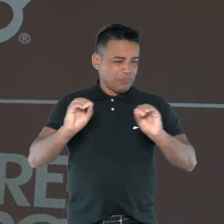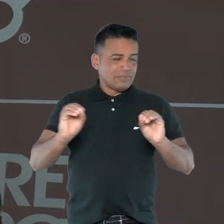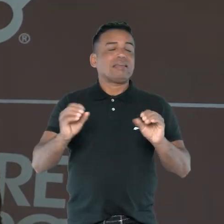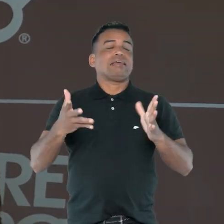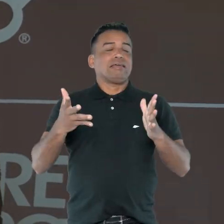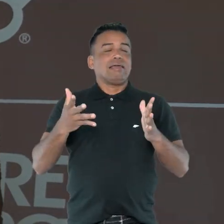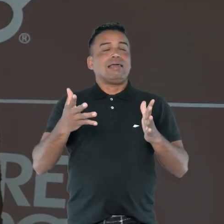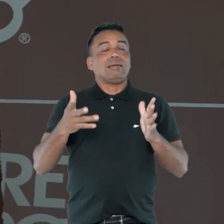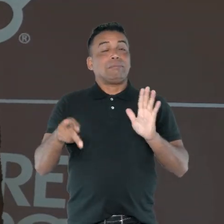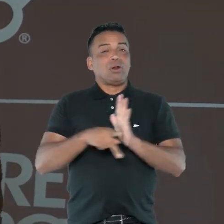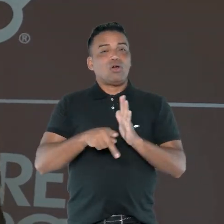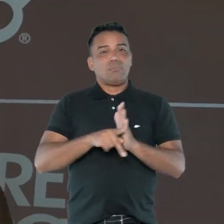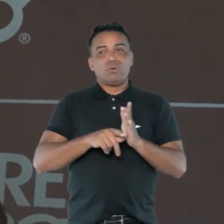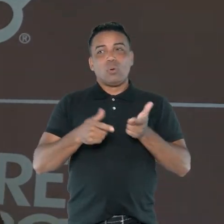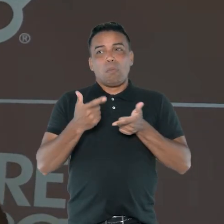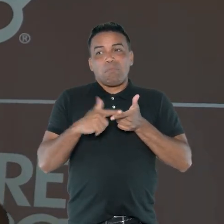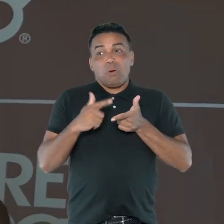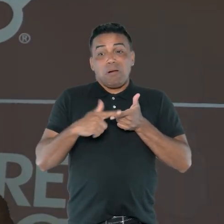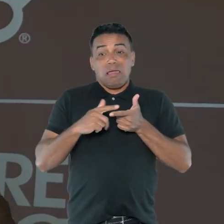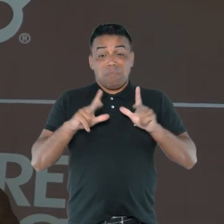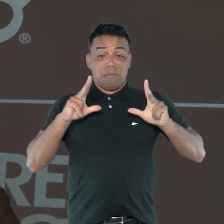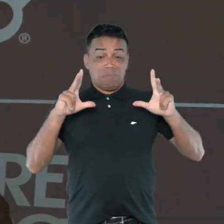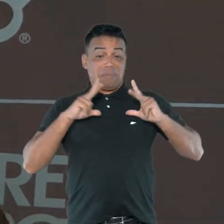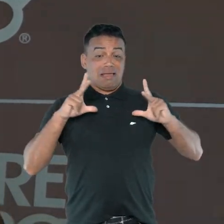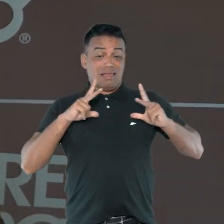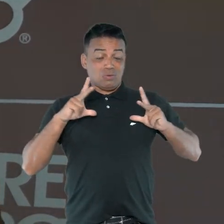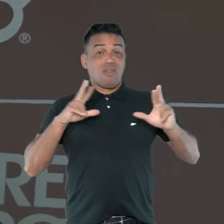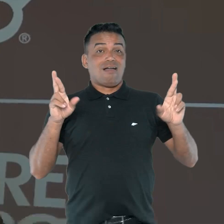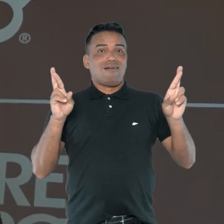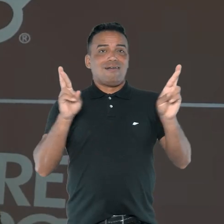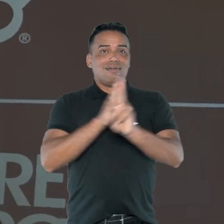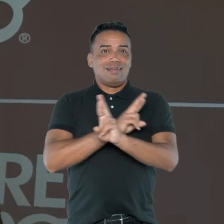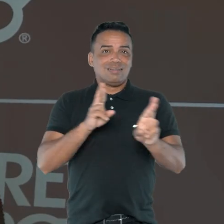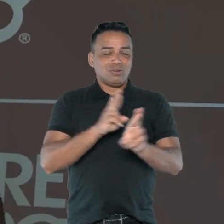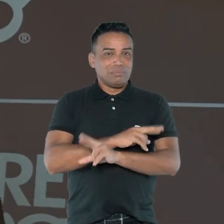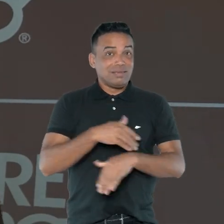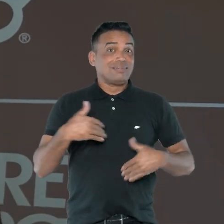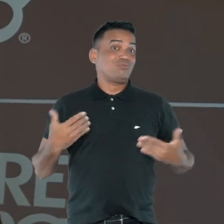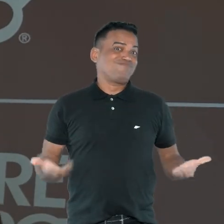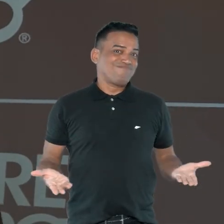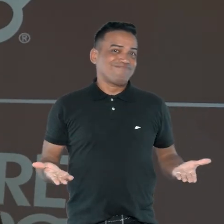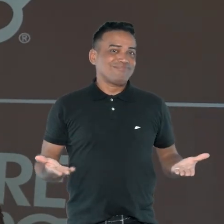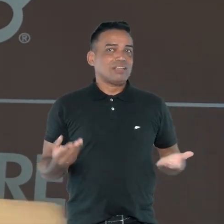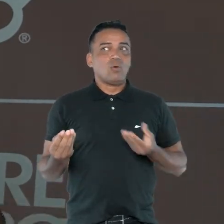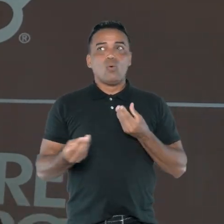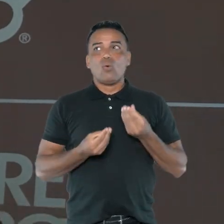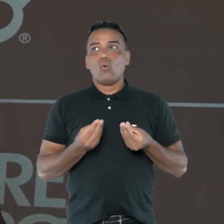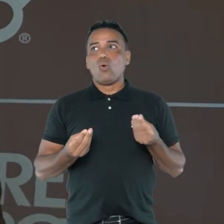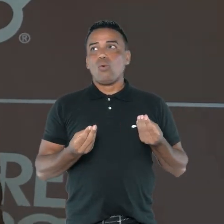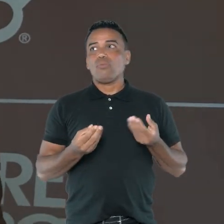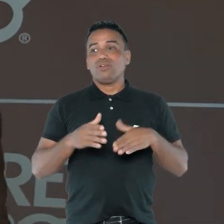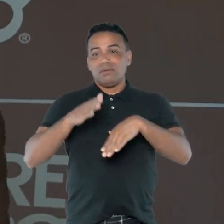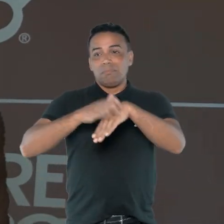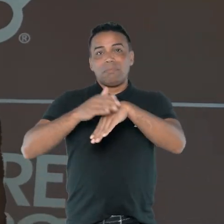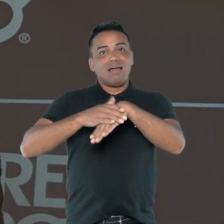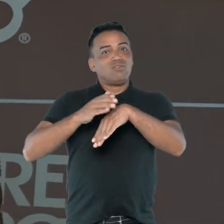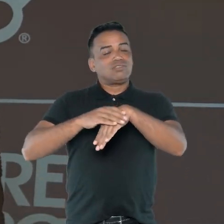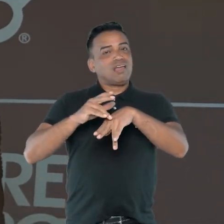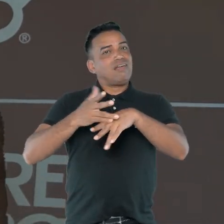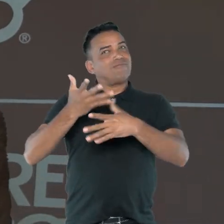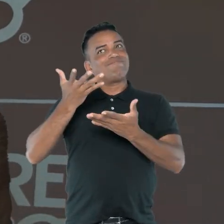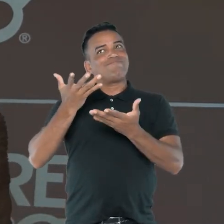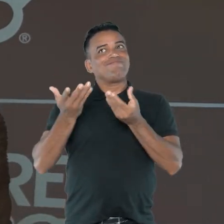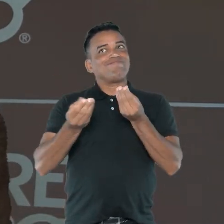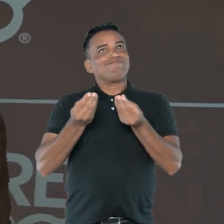próprias questões mesmo íntimas e dos relacionamentos, e enfim, como é que foi para